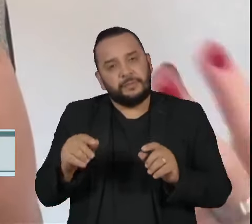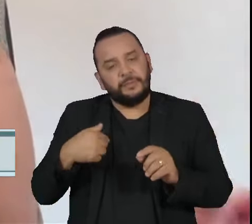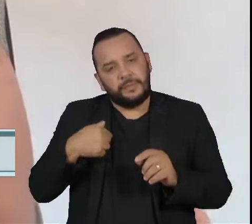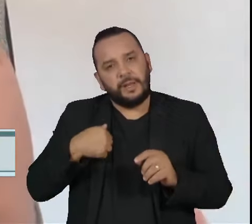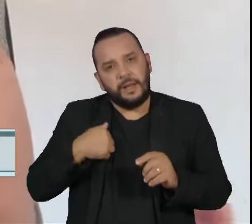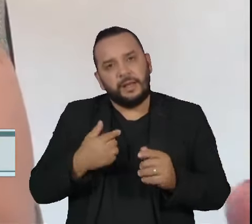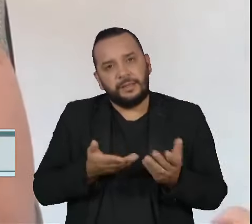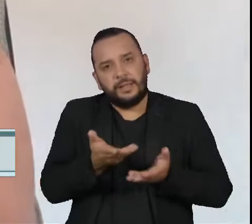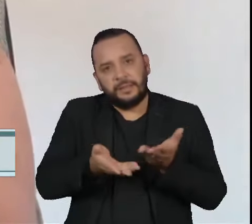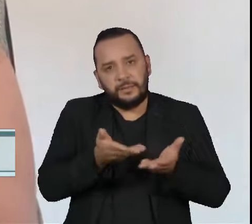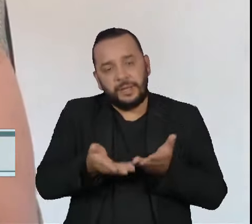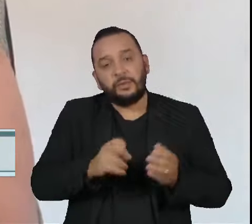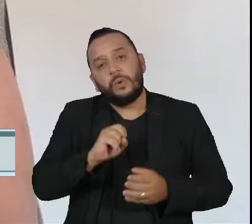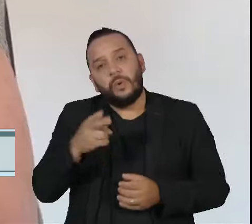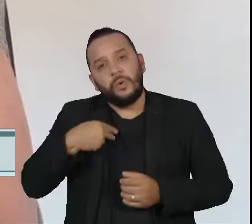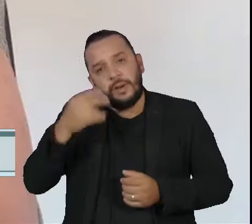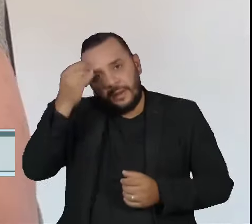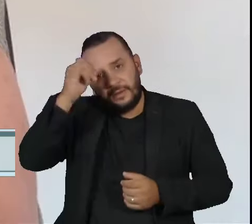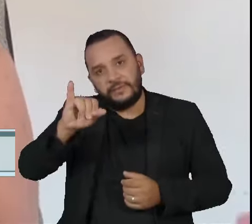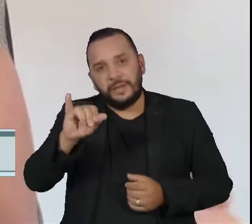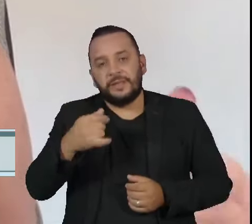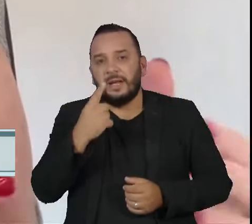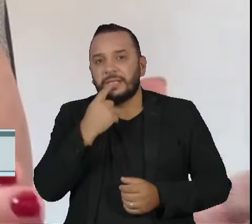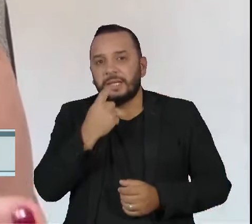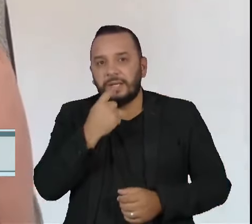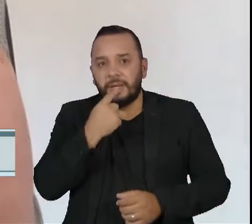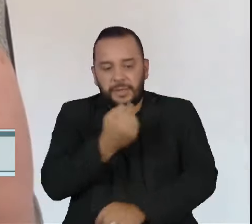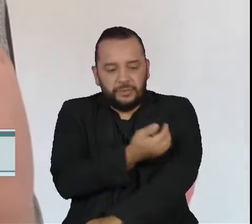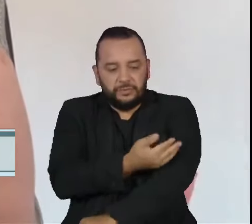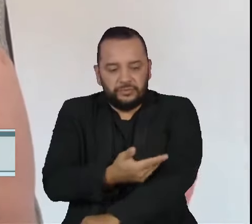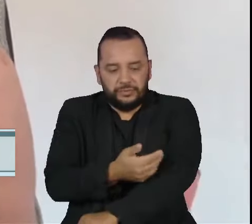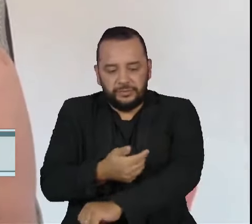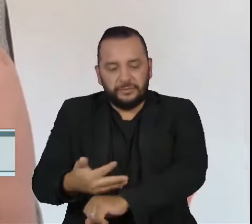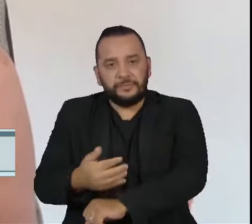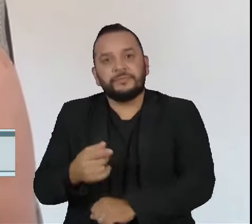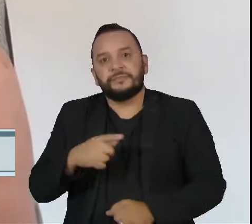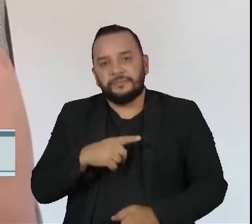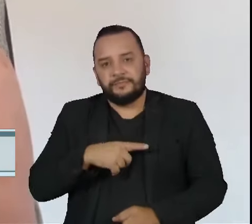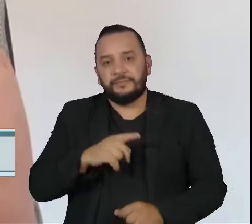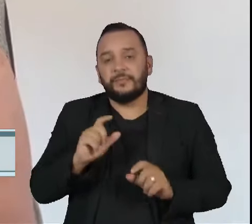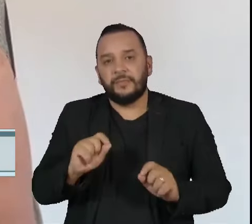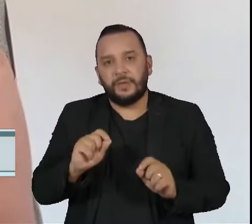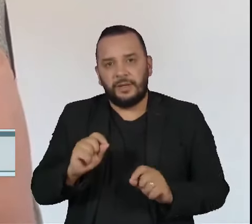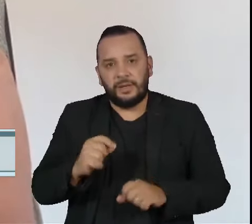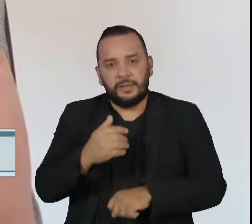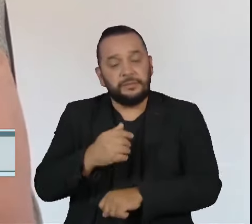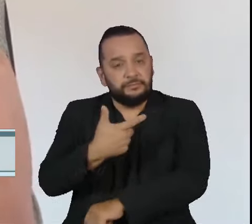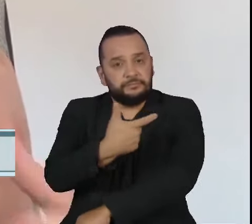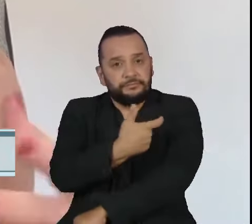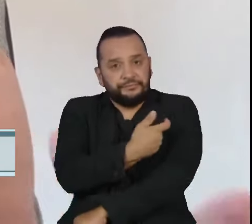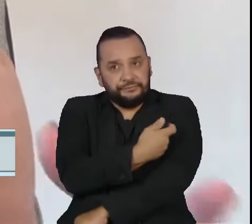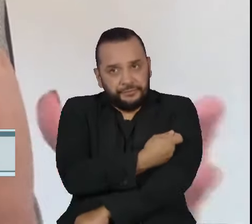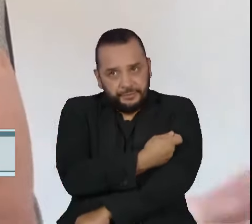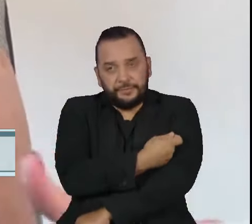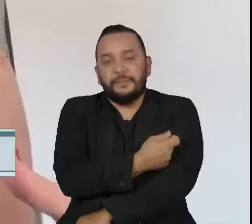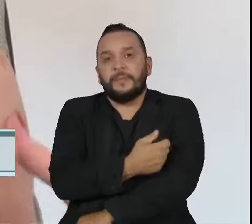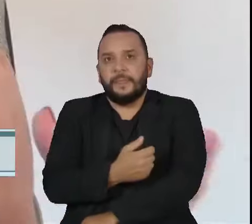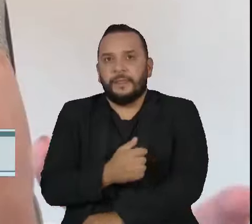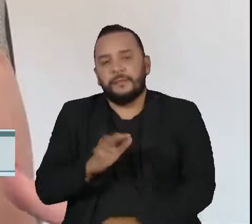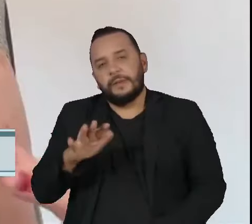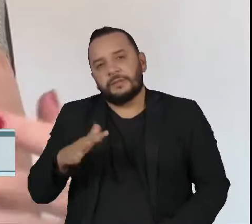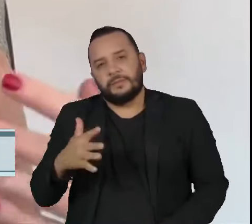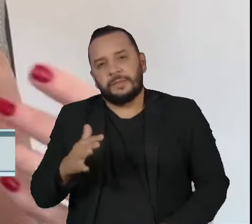é para evitar que ele venha a ter um sangramento. Então, ele vai fazer essas doses com uma frequência, uma regularidade, que